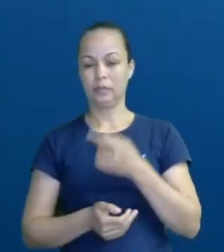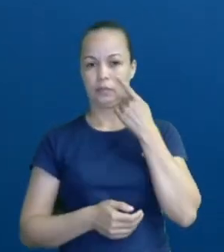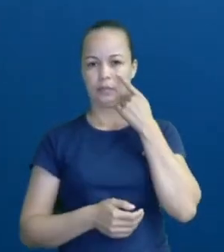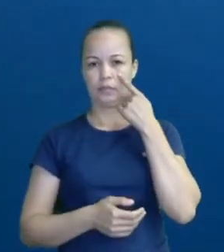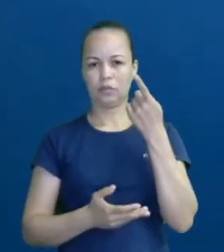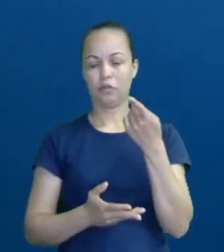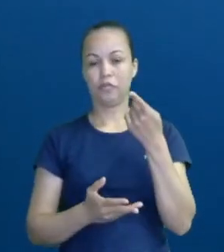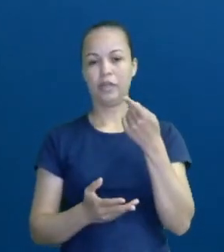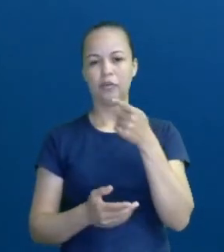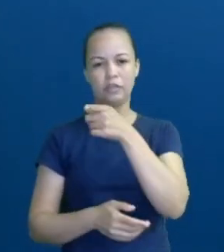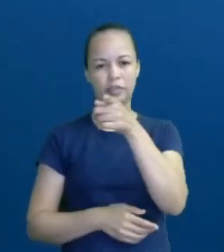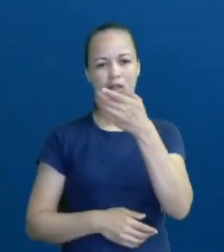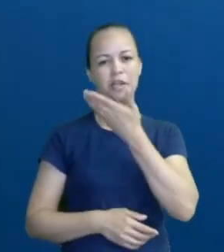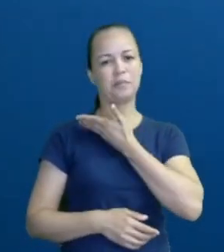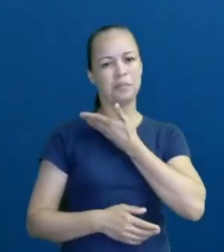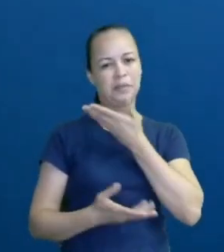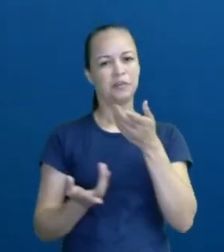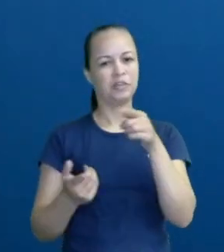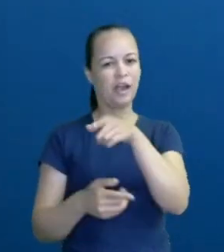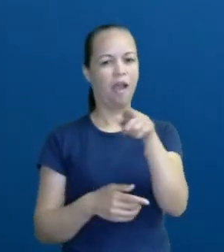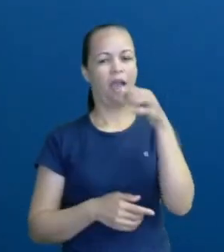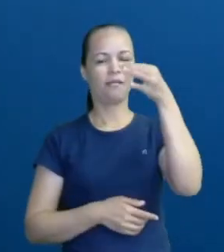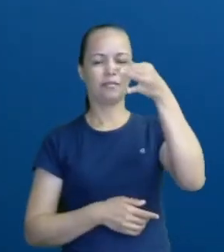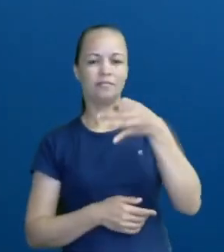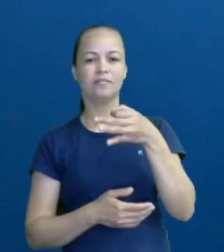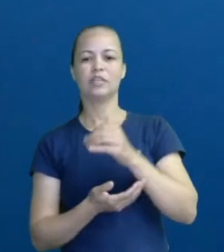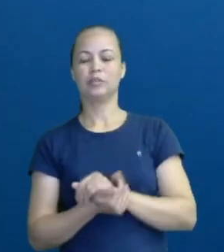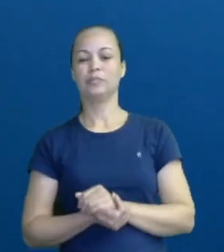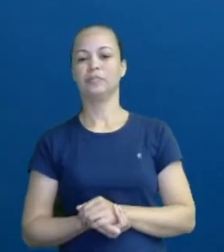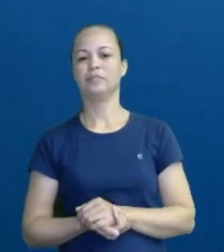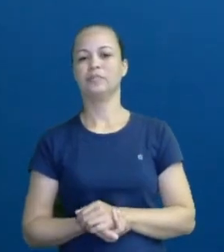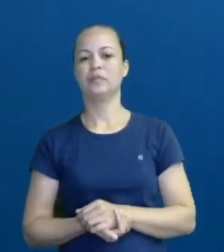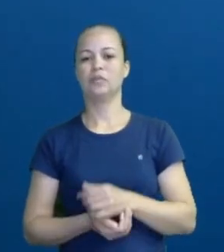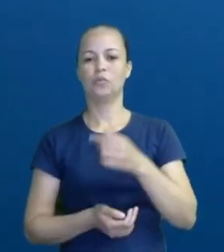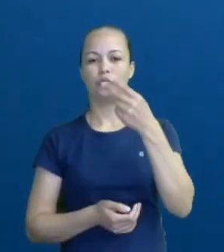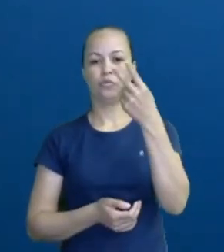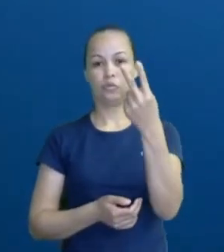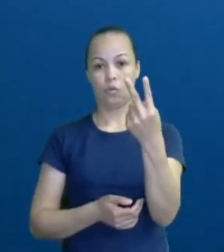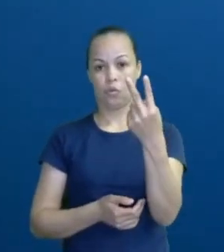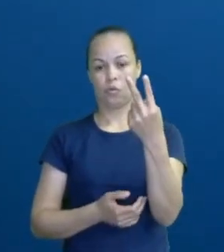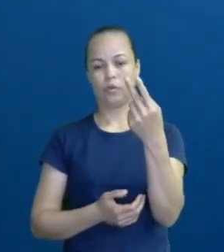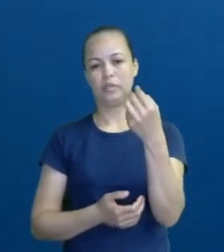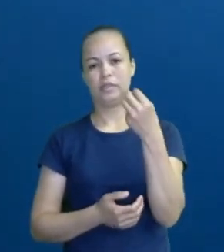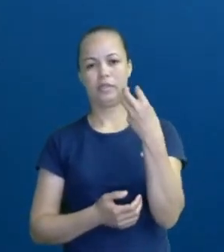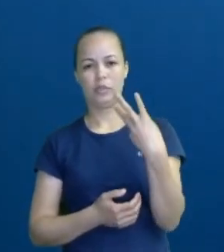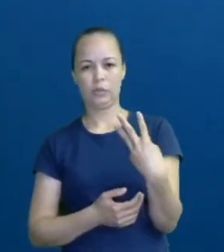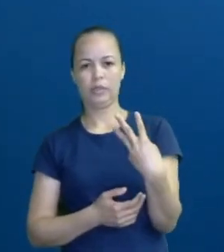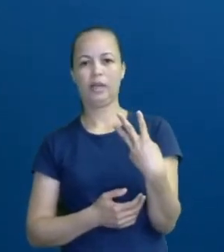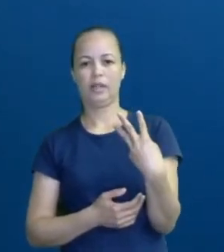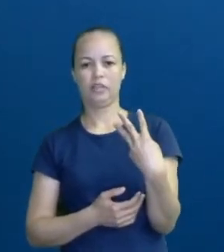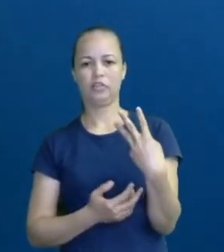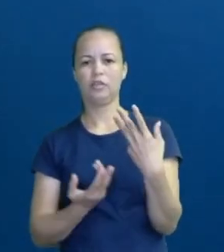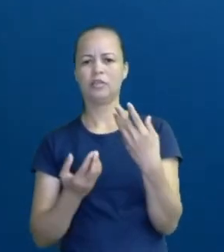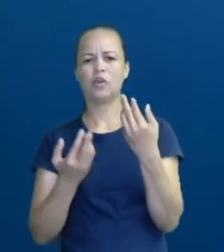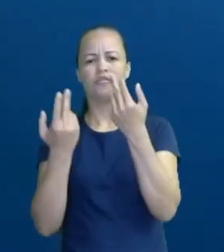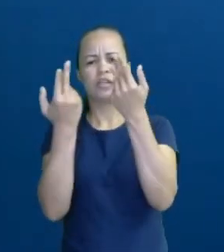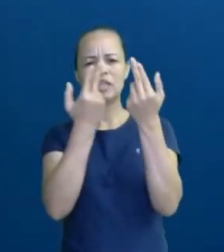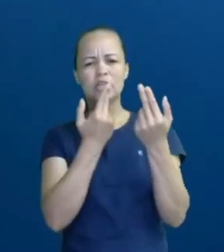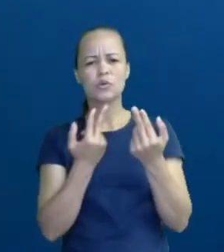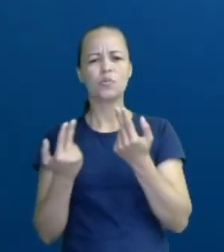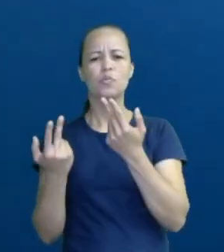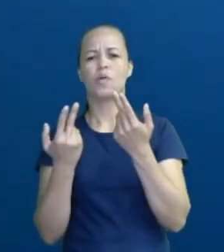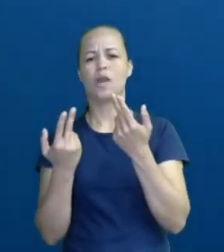que já tem coleguinha aí acertando. O 2 e agora? o 3 só,